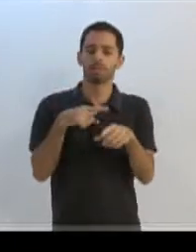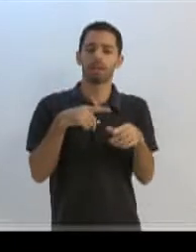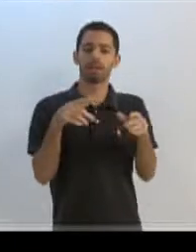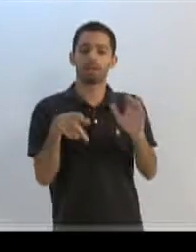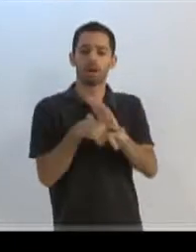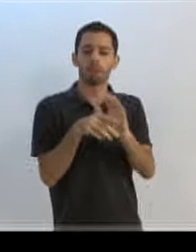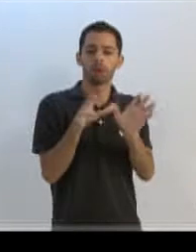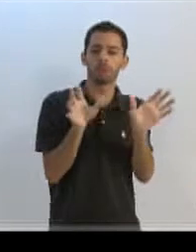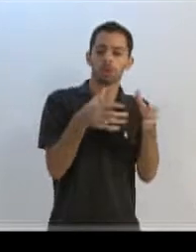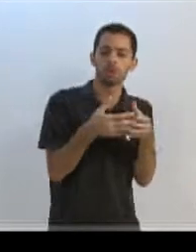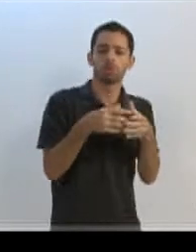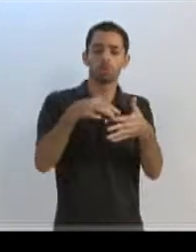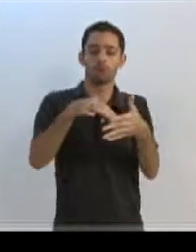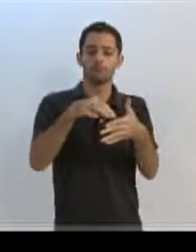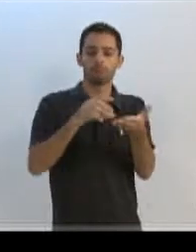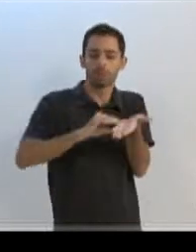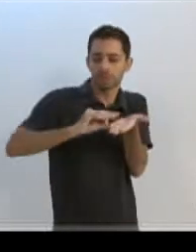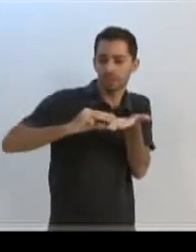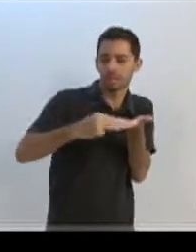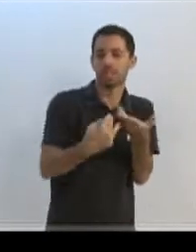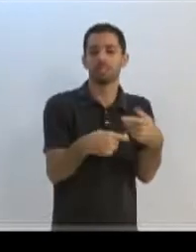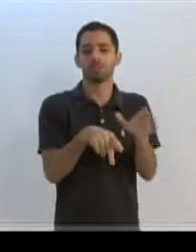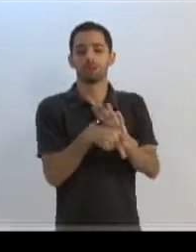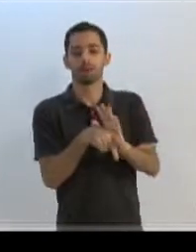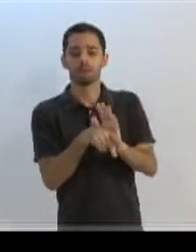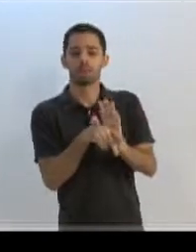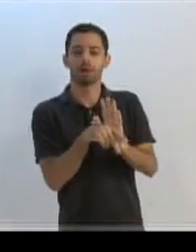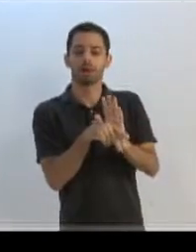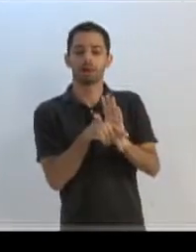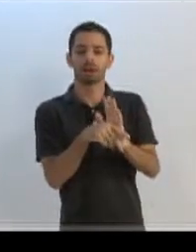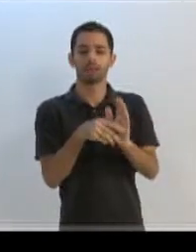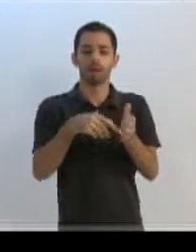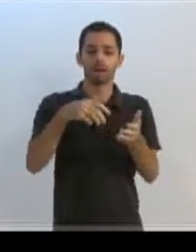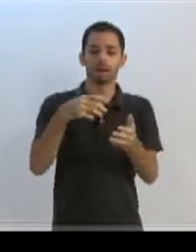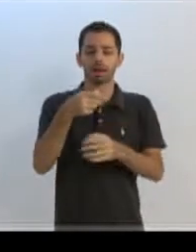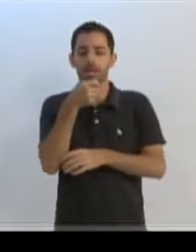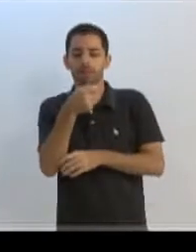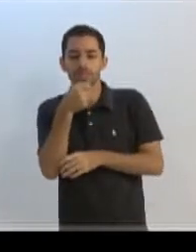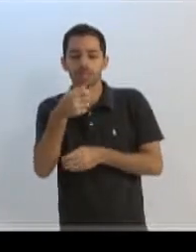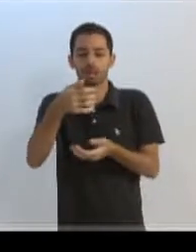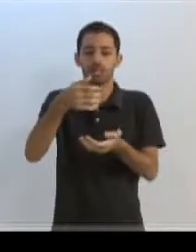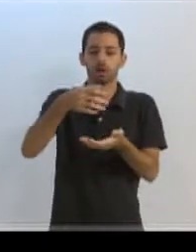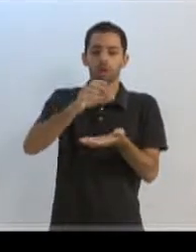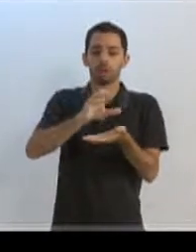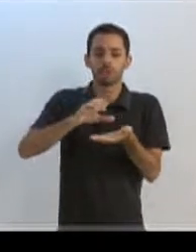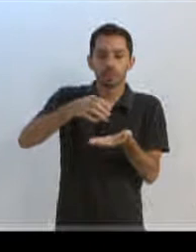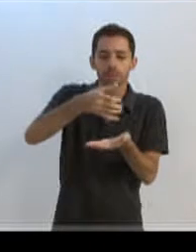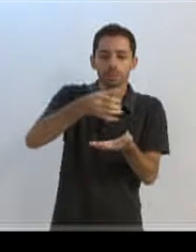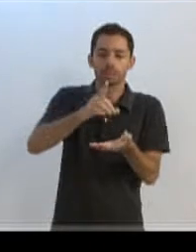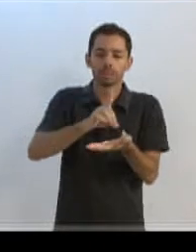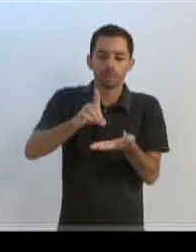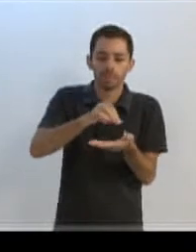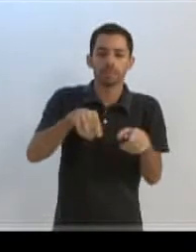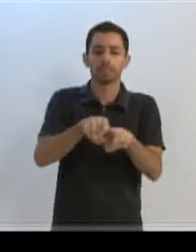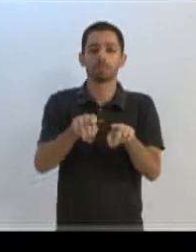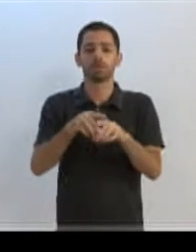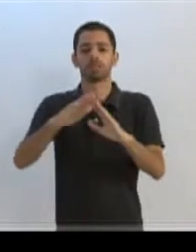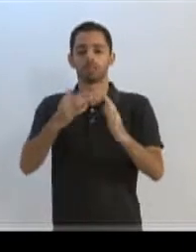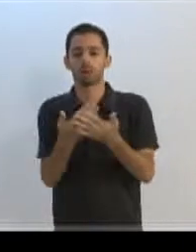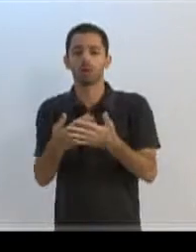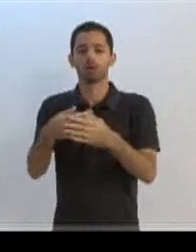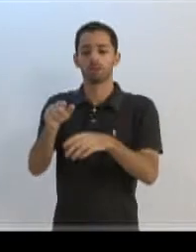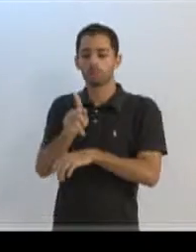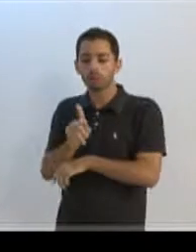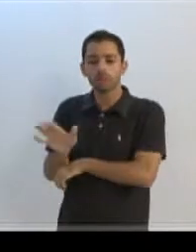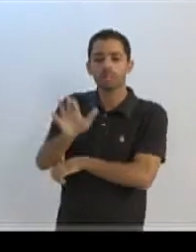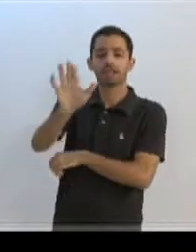seção moradores amigos salto norte no evento em prol da gravação de cd para o nosso amigo juninho e show na escola josé vieira corte no progresso no dia